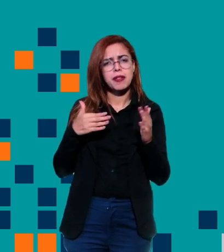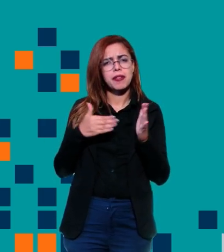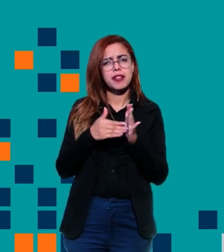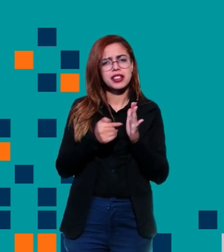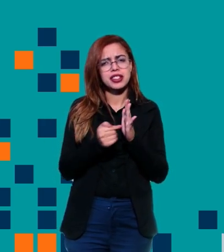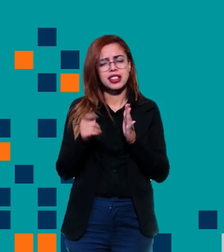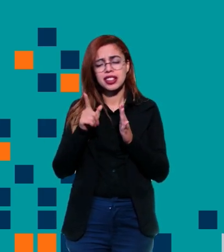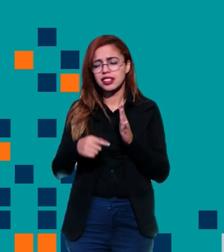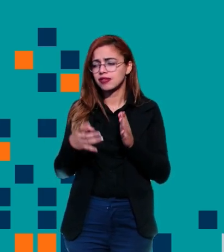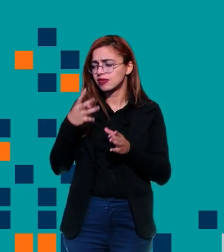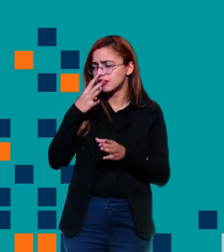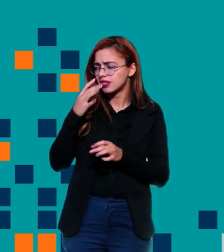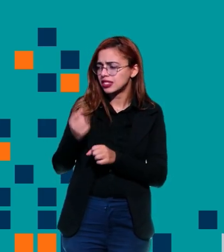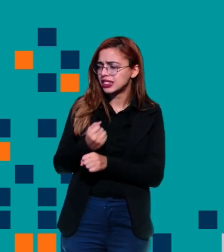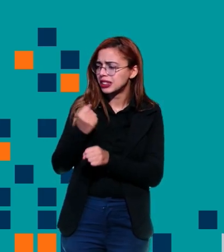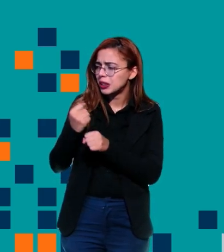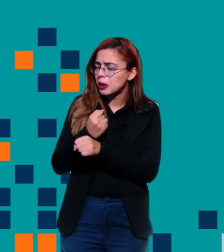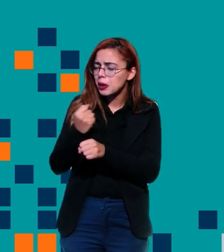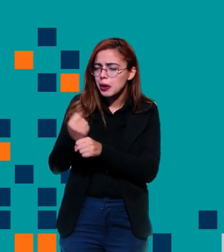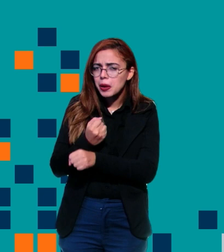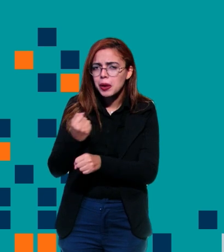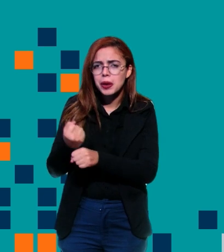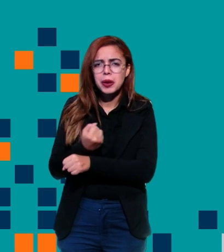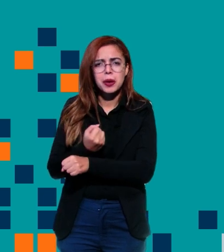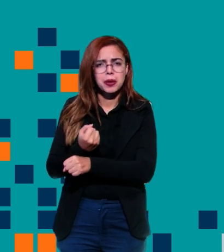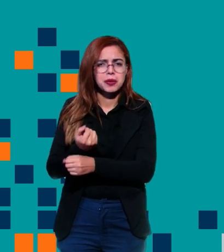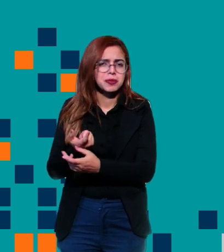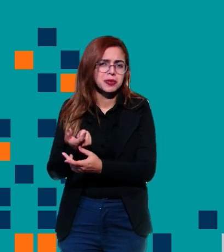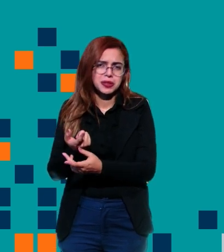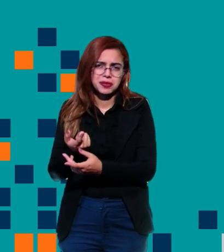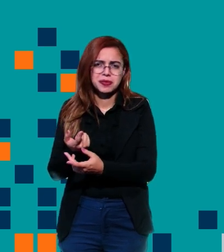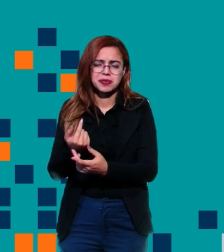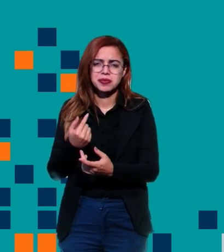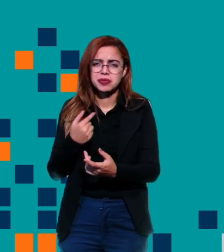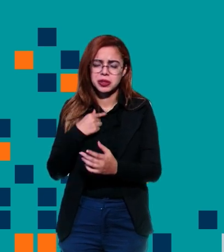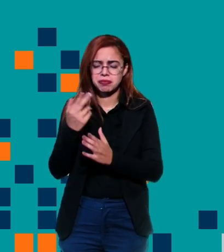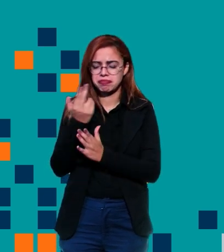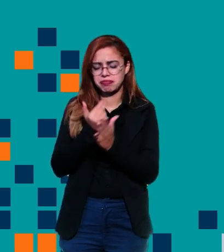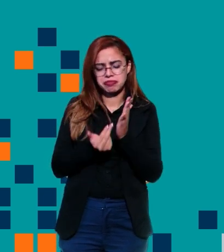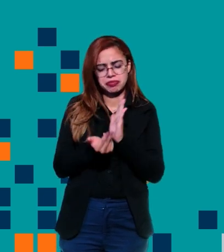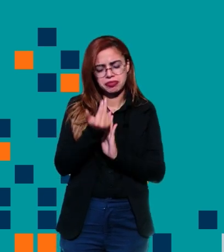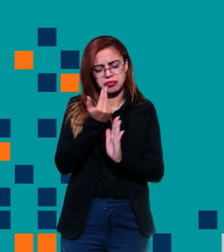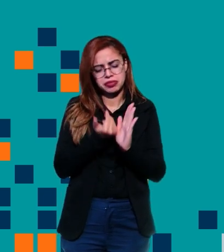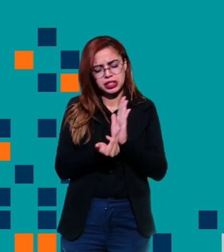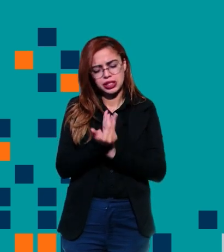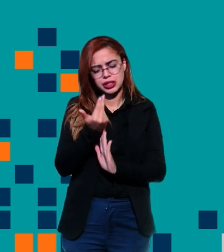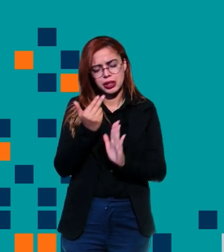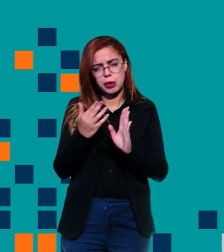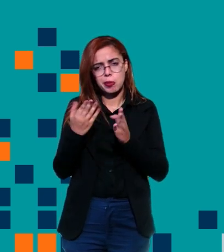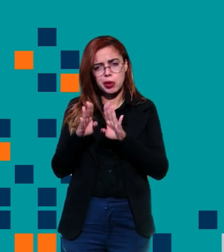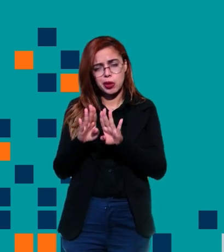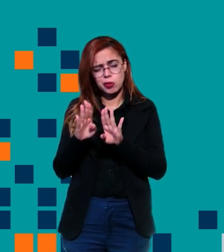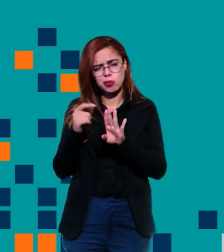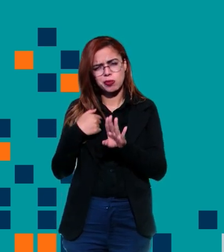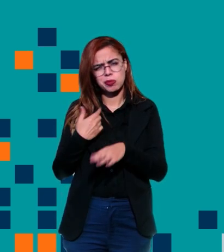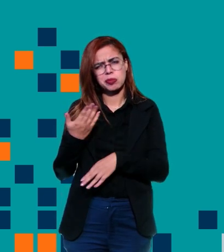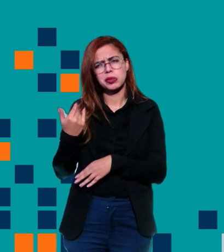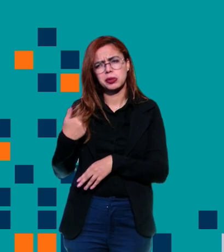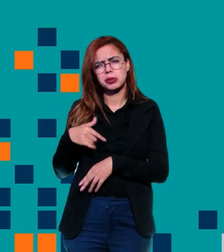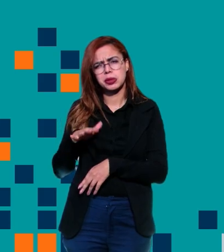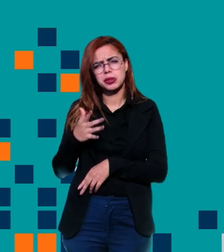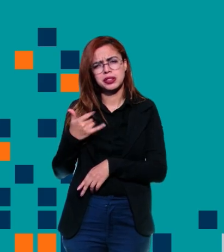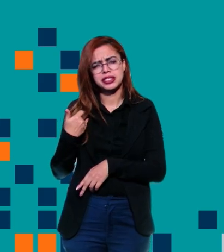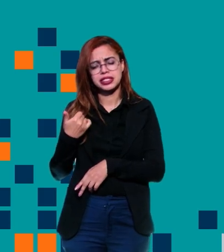obra, era o que sobrava para mim. Então, eu acabava desenhando essas portas. Eu desenhei quando eu tinha, sei lá,